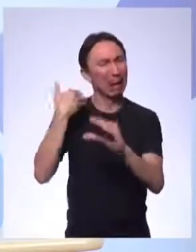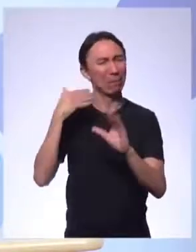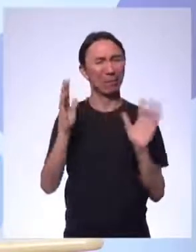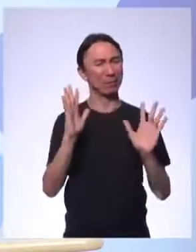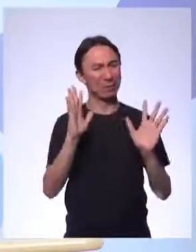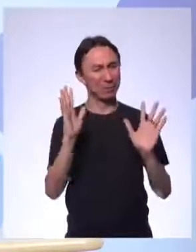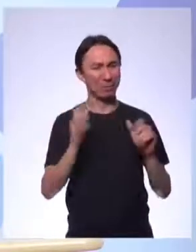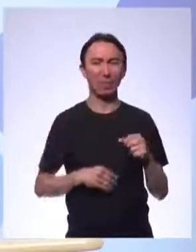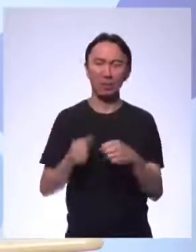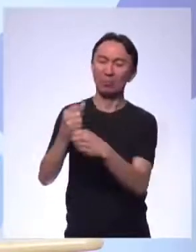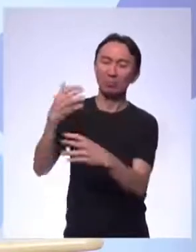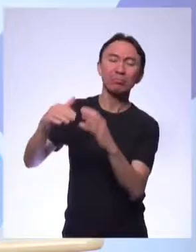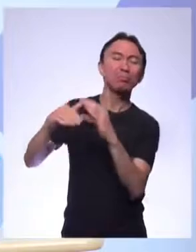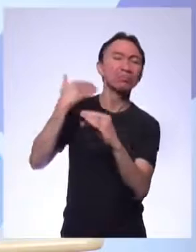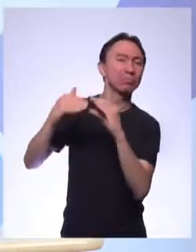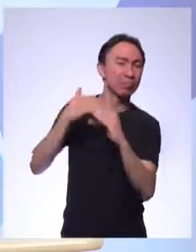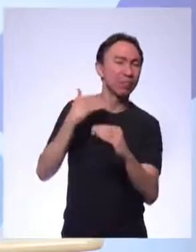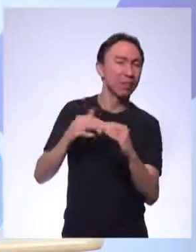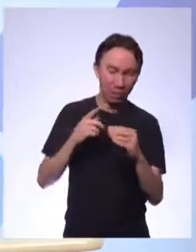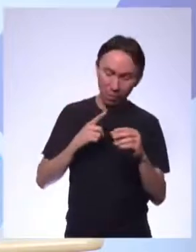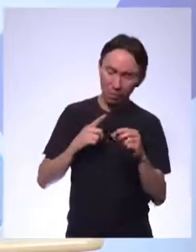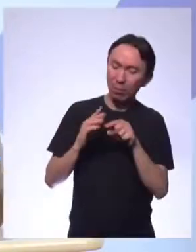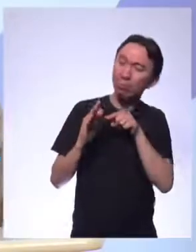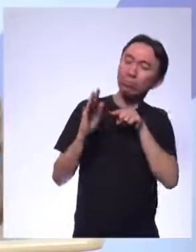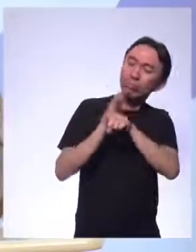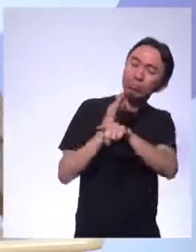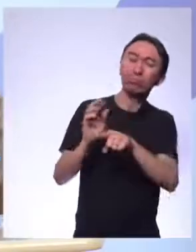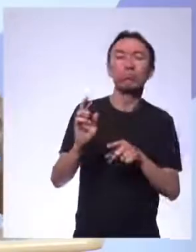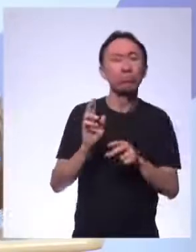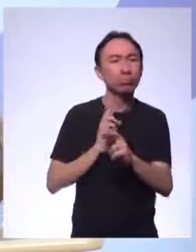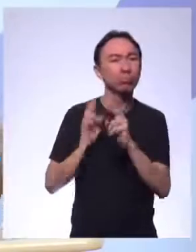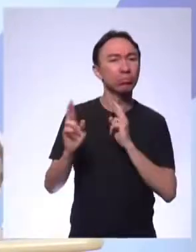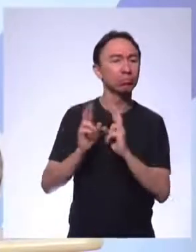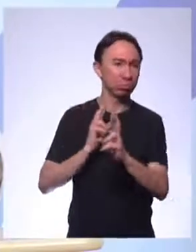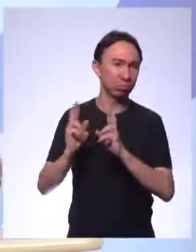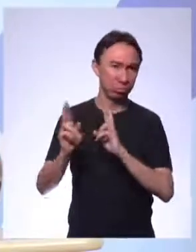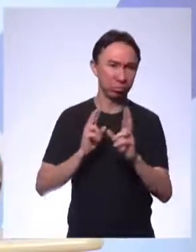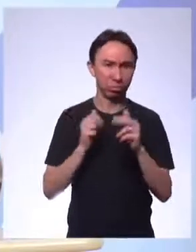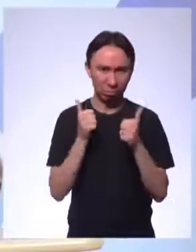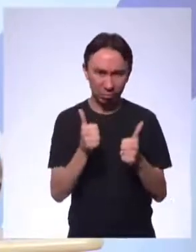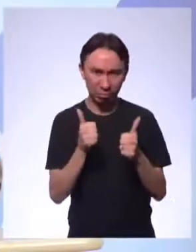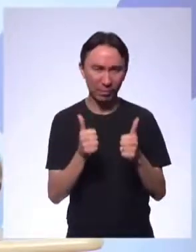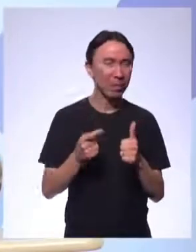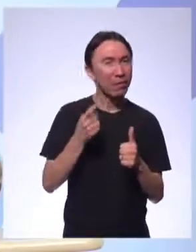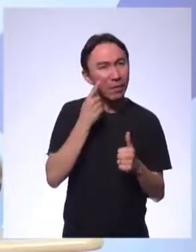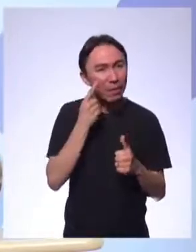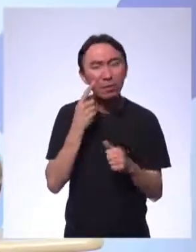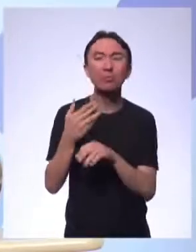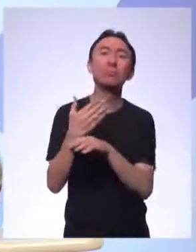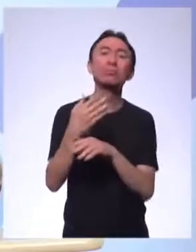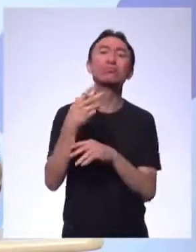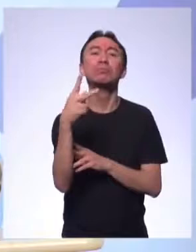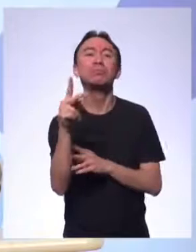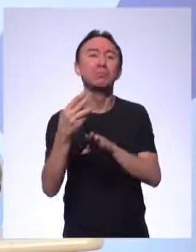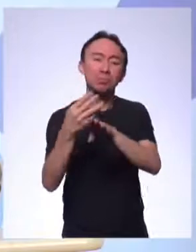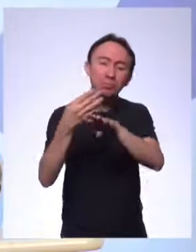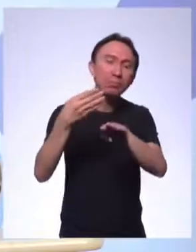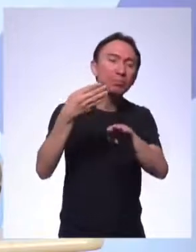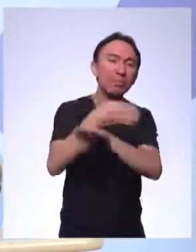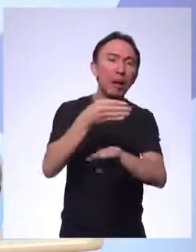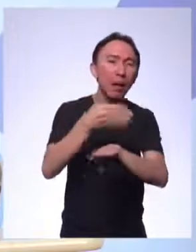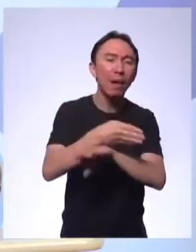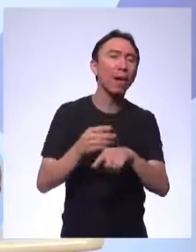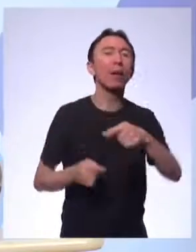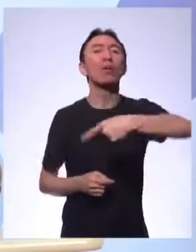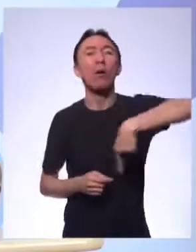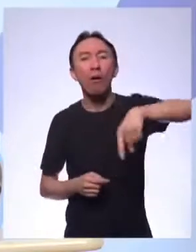interação bacana com as perguntas que a gente coloca aqui, que são justamente para ver, diante da sua participação, o que a gente pode